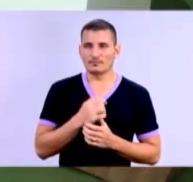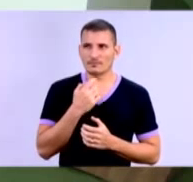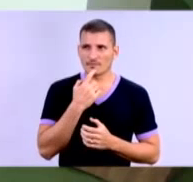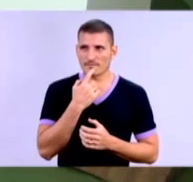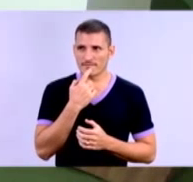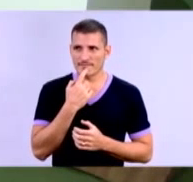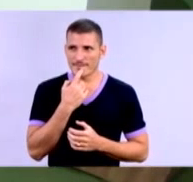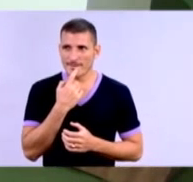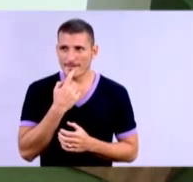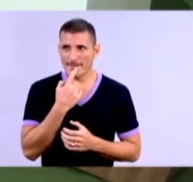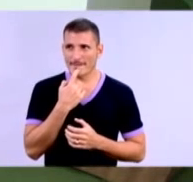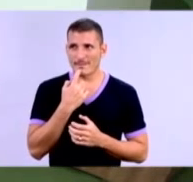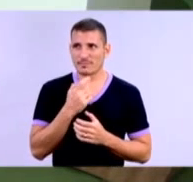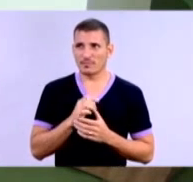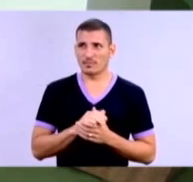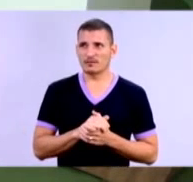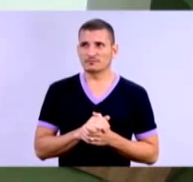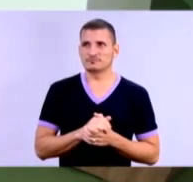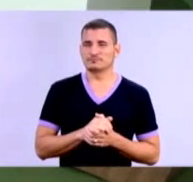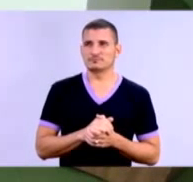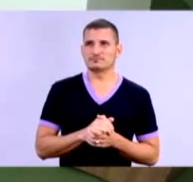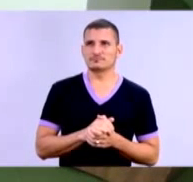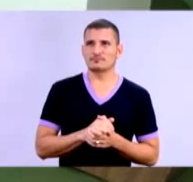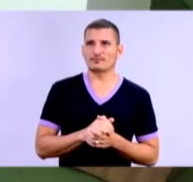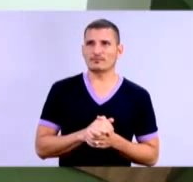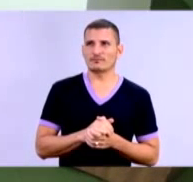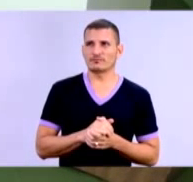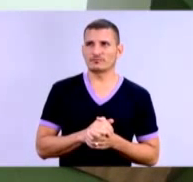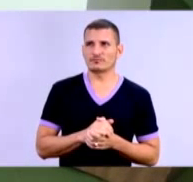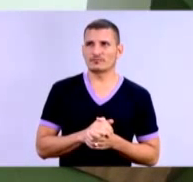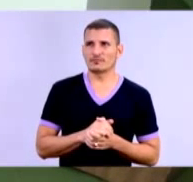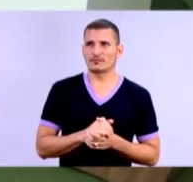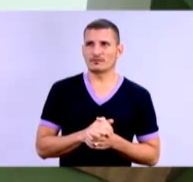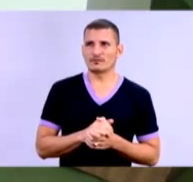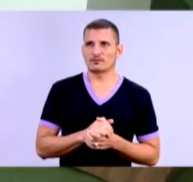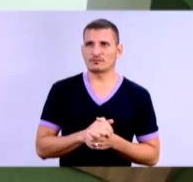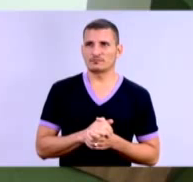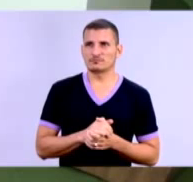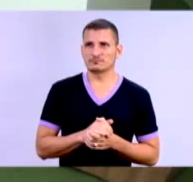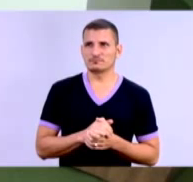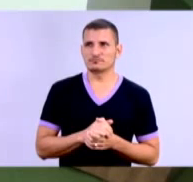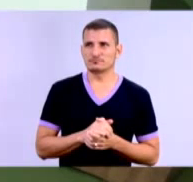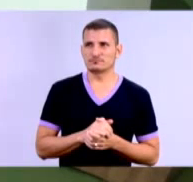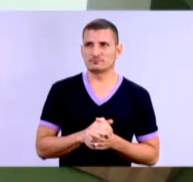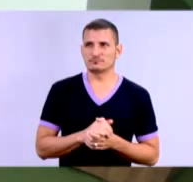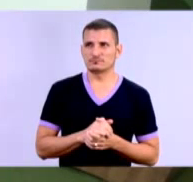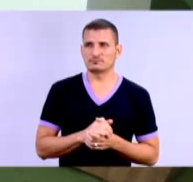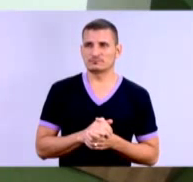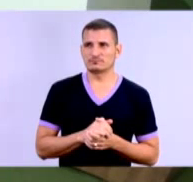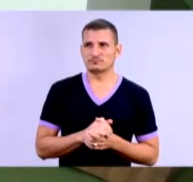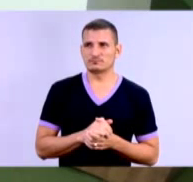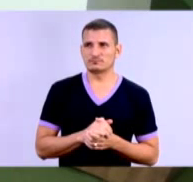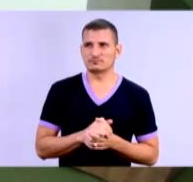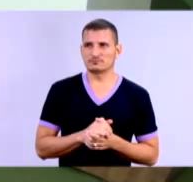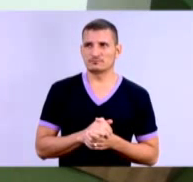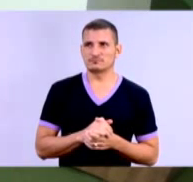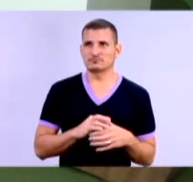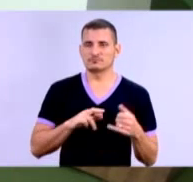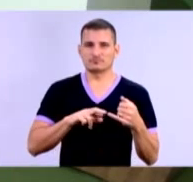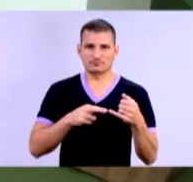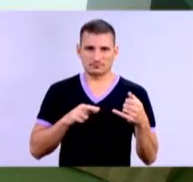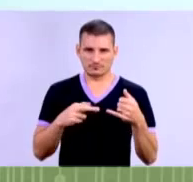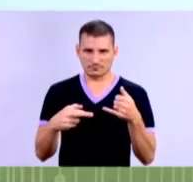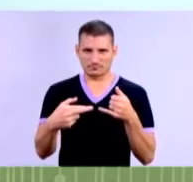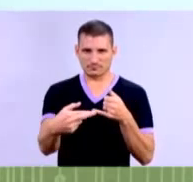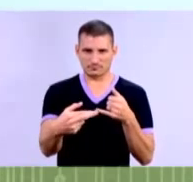por que cada fio tinha o par trançado, ele deixou claro que cada um tinha uma função